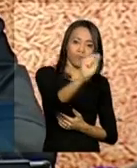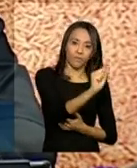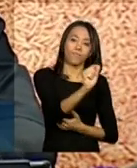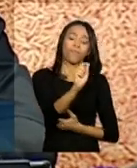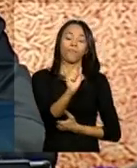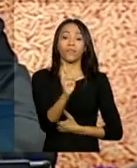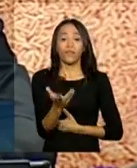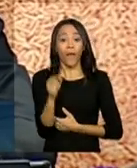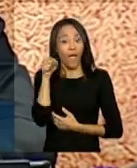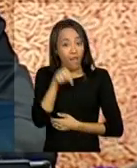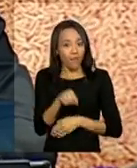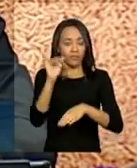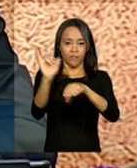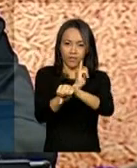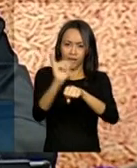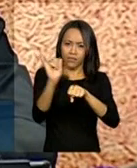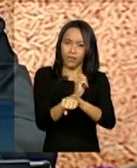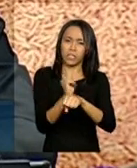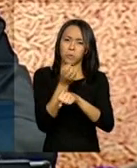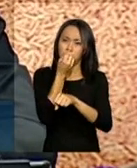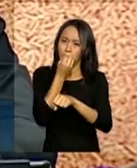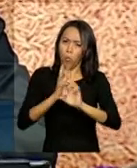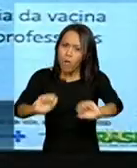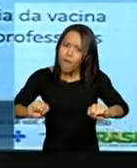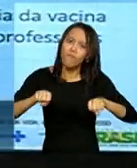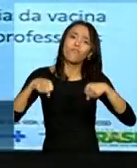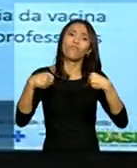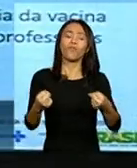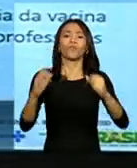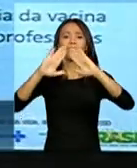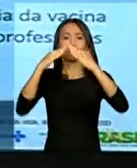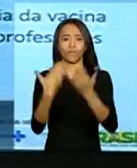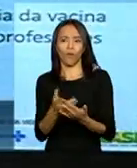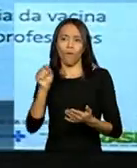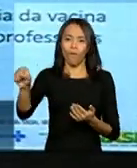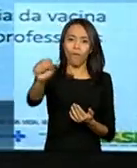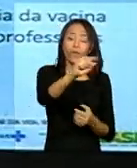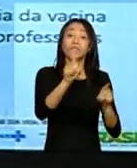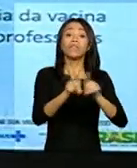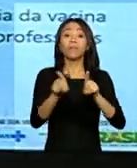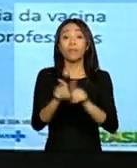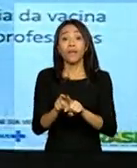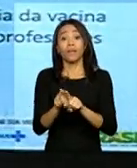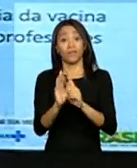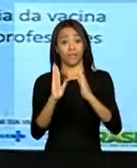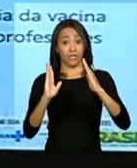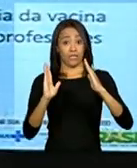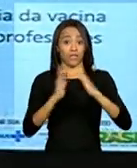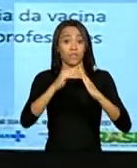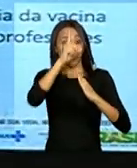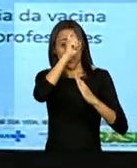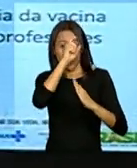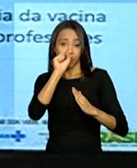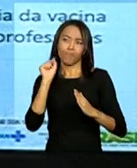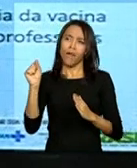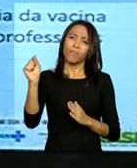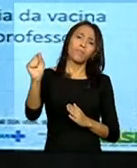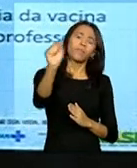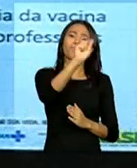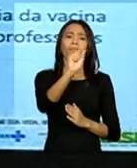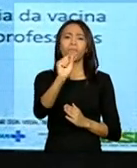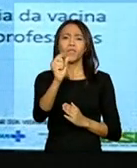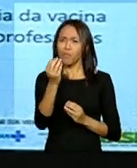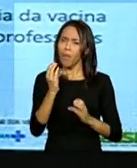então com essa estratégia um grande reforço tanto nas escolas quanto no serviço de saúde também a importância de fazermos uma grande